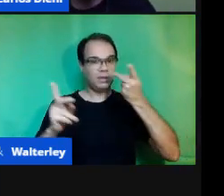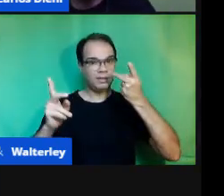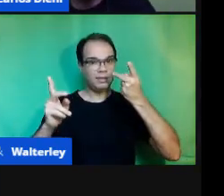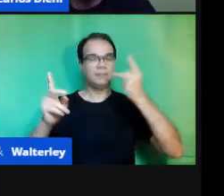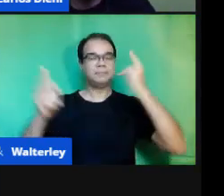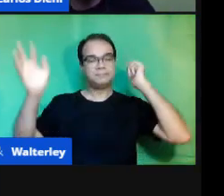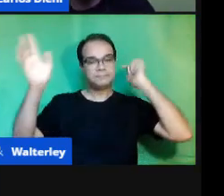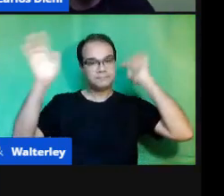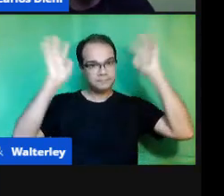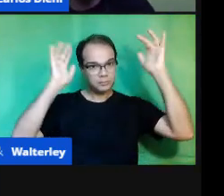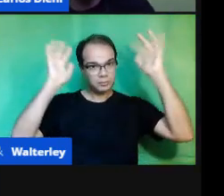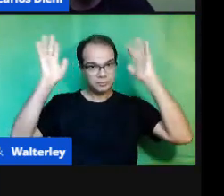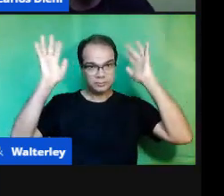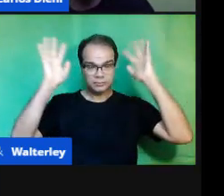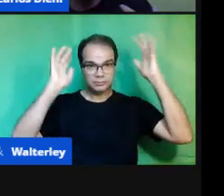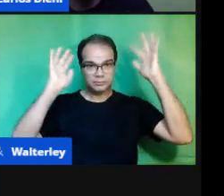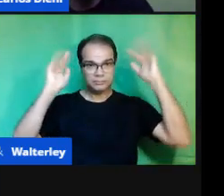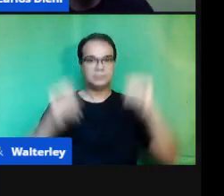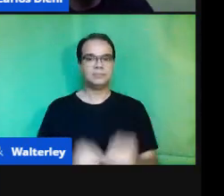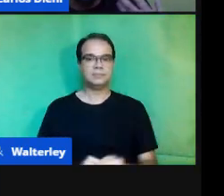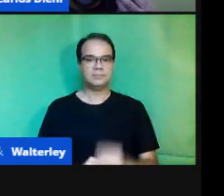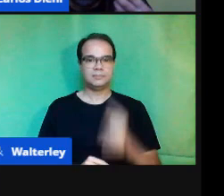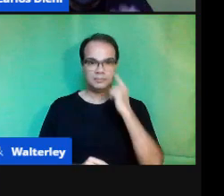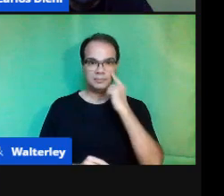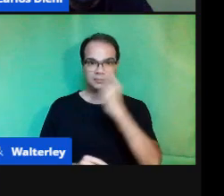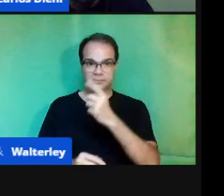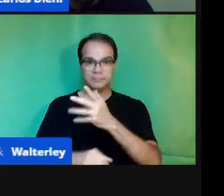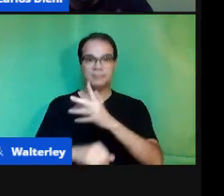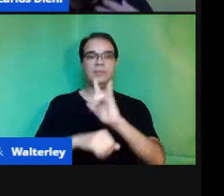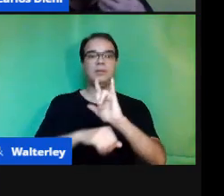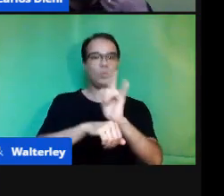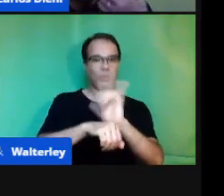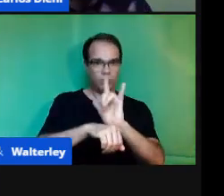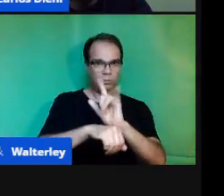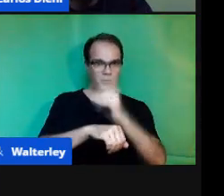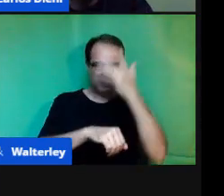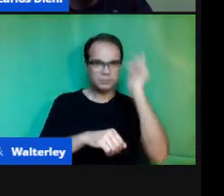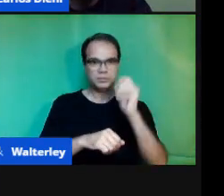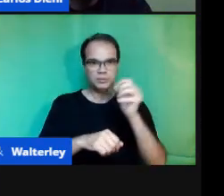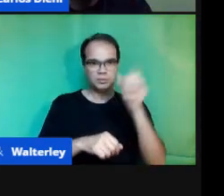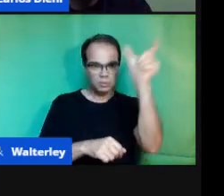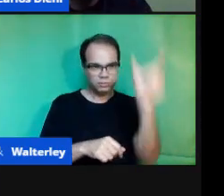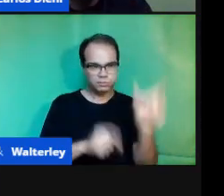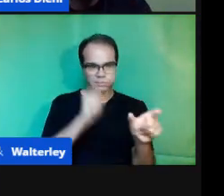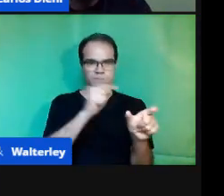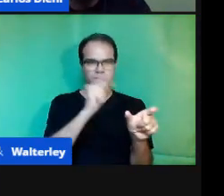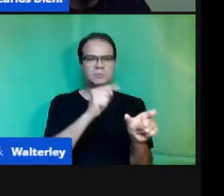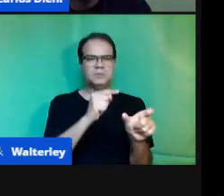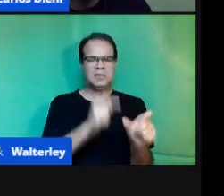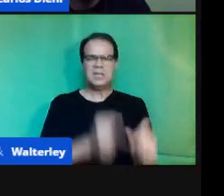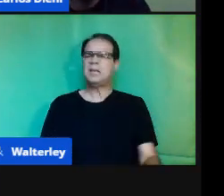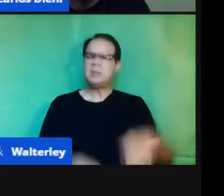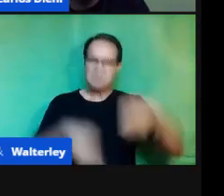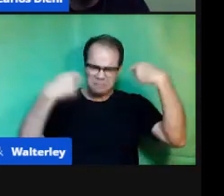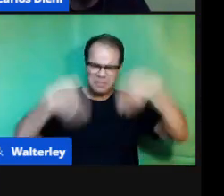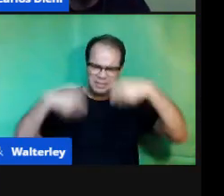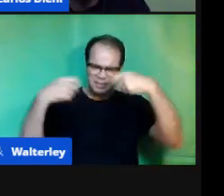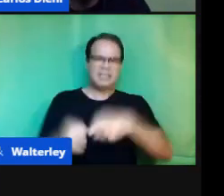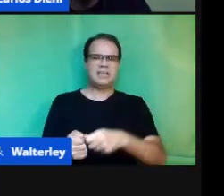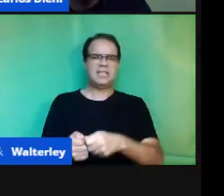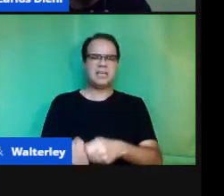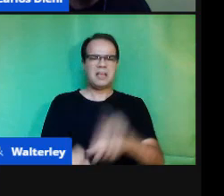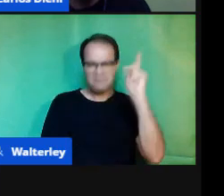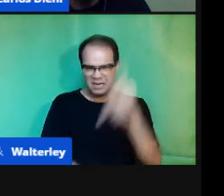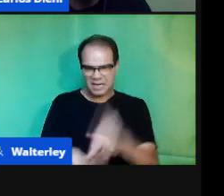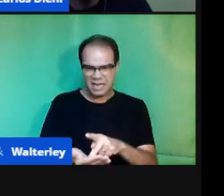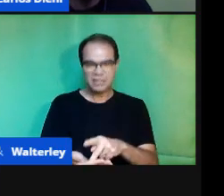é um ponto de vista do documentarista. É uma questão que o documentarista ele pode sim se colocar ali